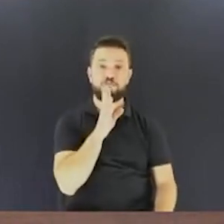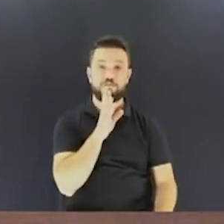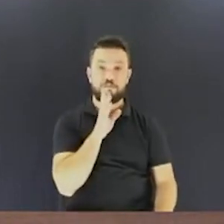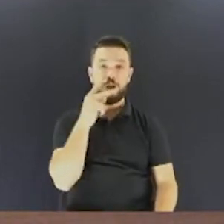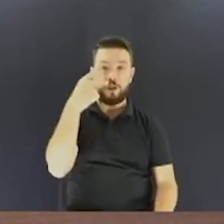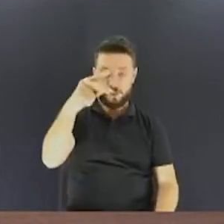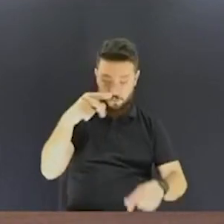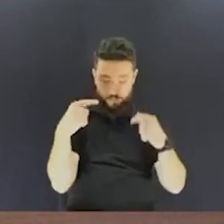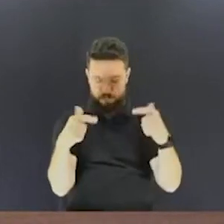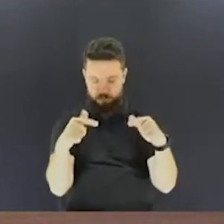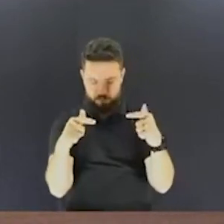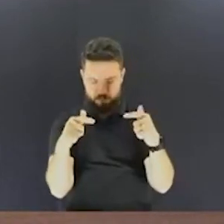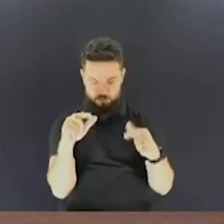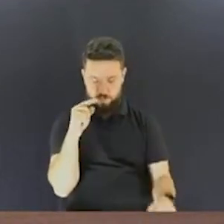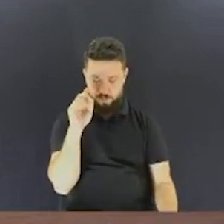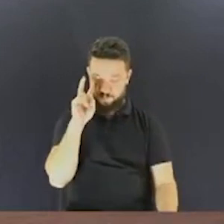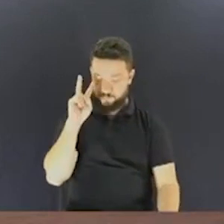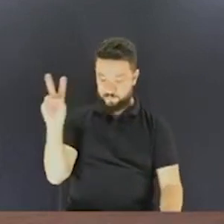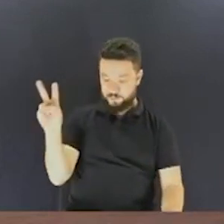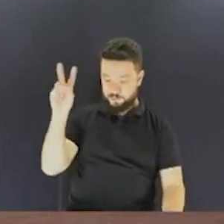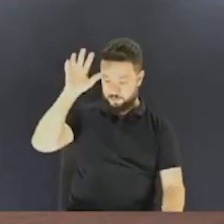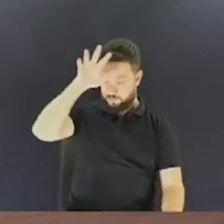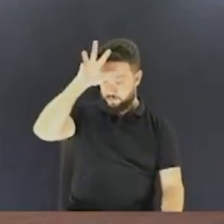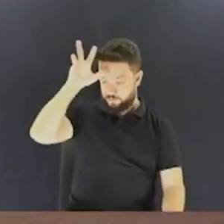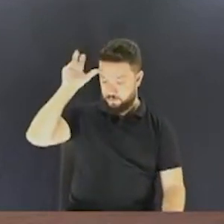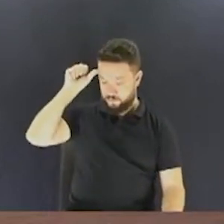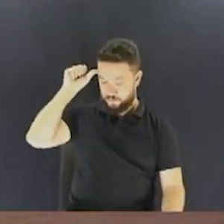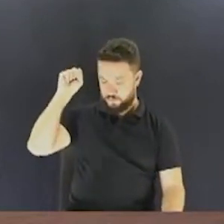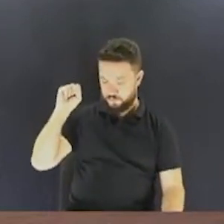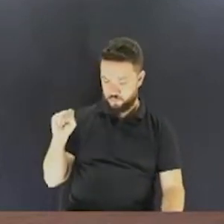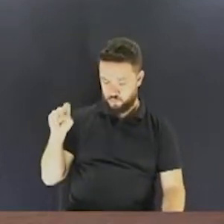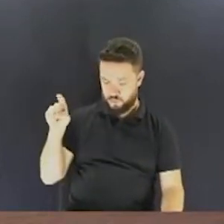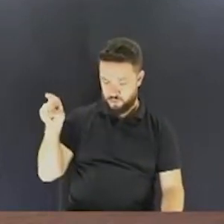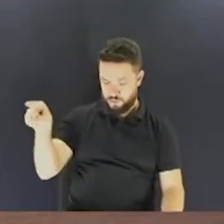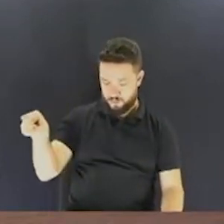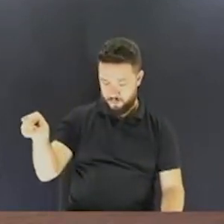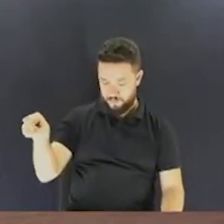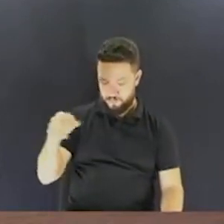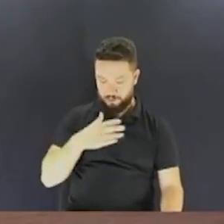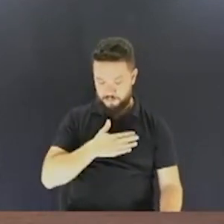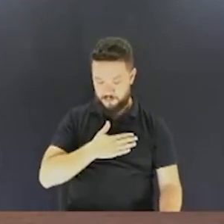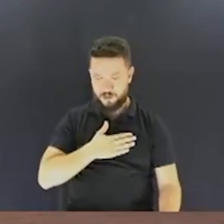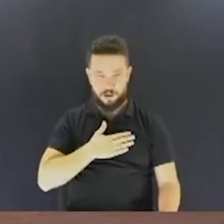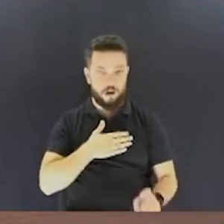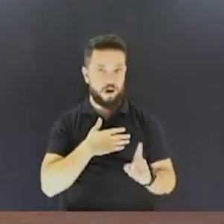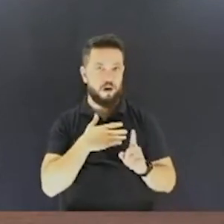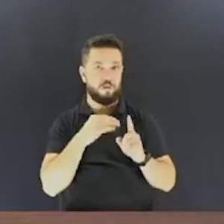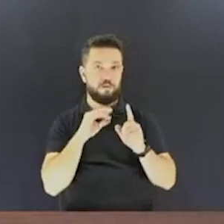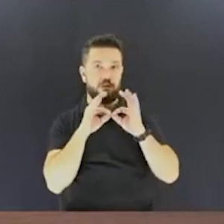do Mato Grosso do Sul, de Dourados, e a minha família atua em um município chamado Rio